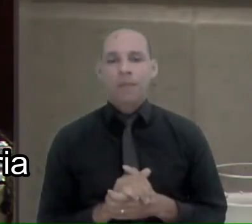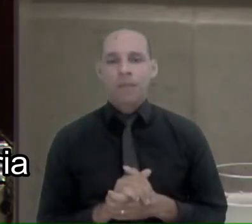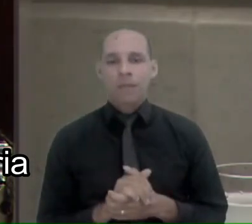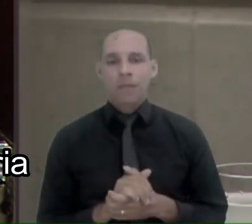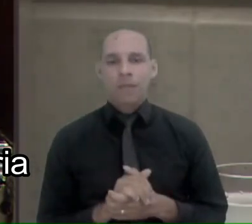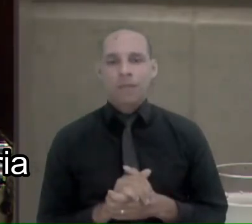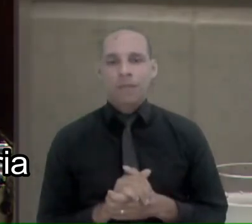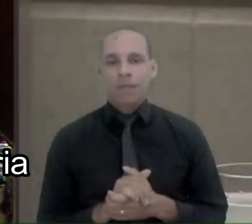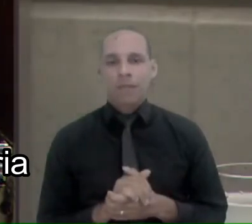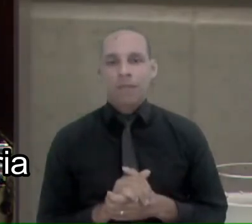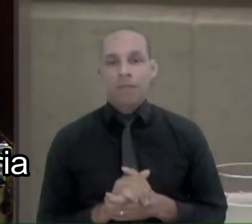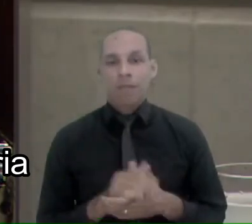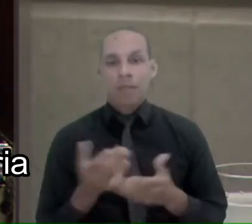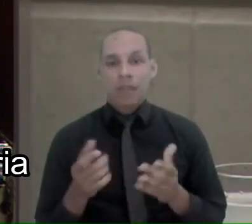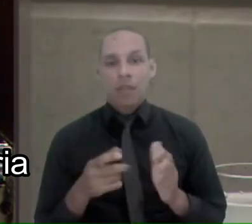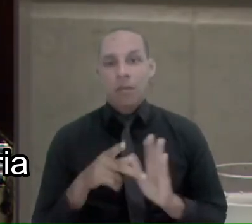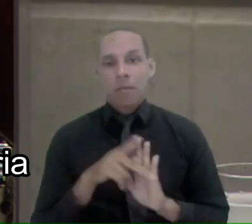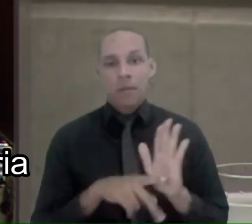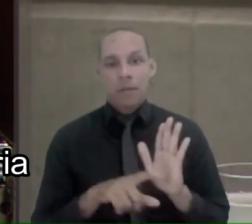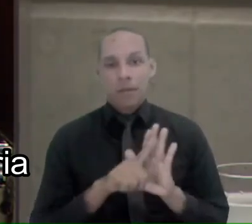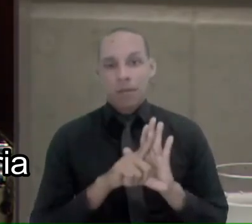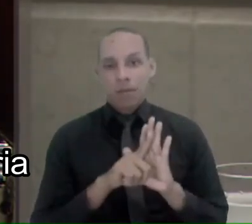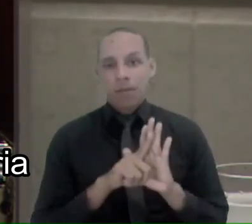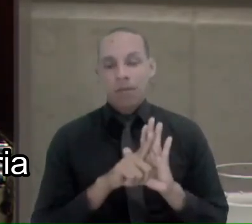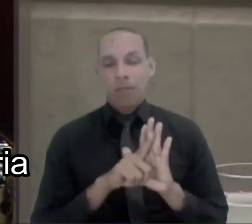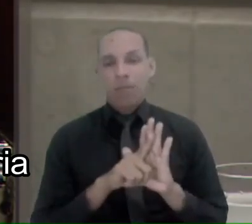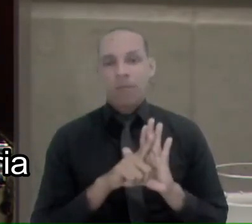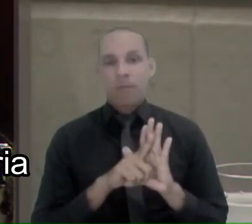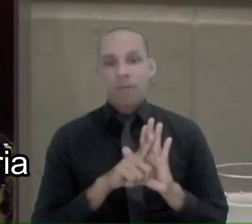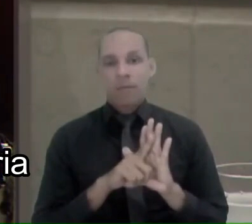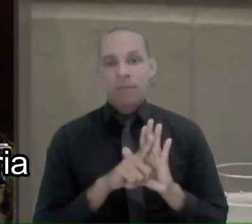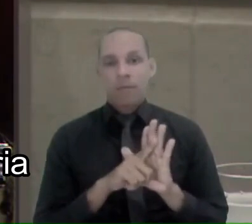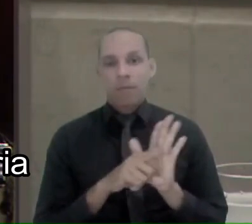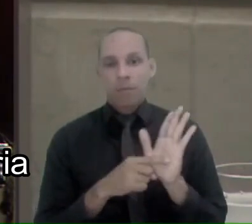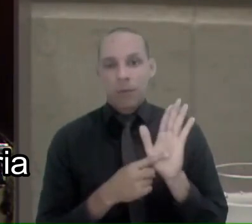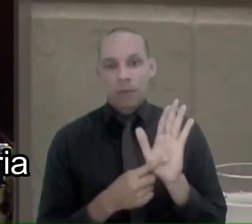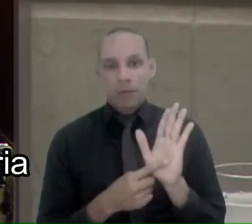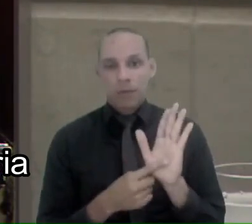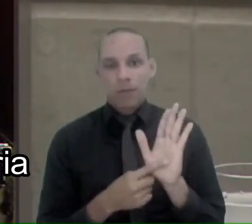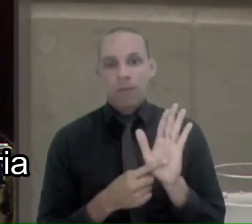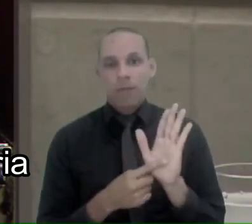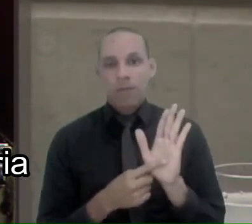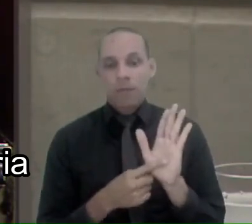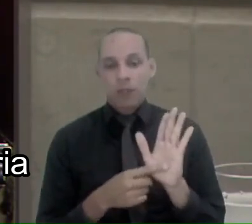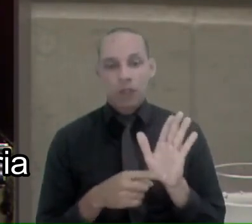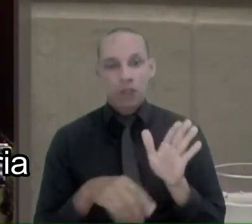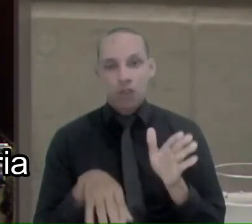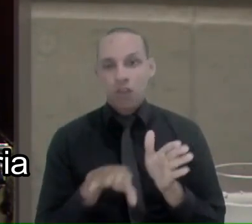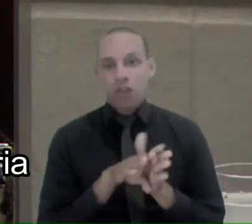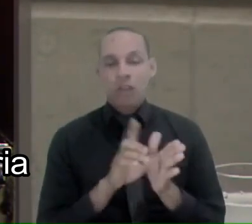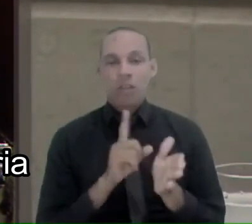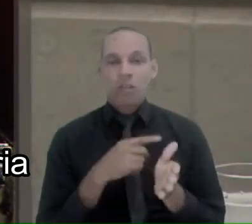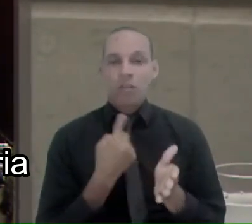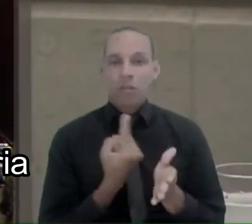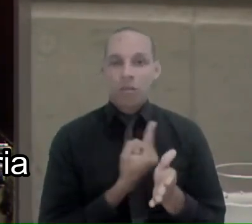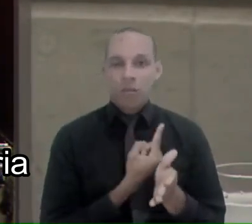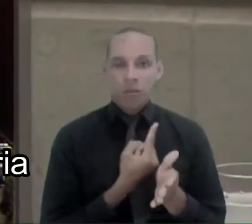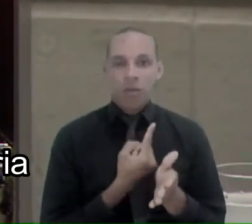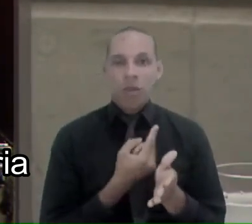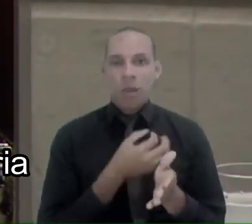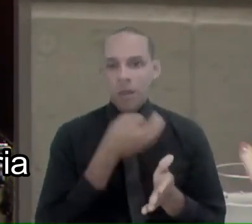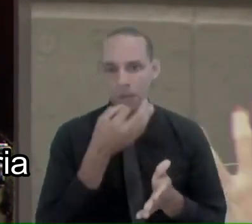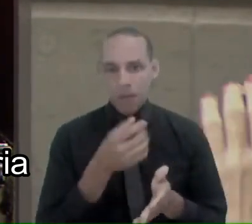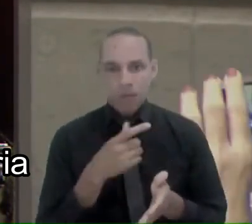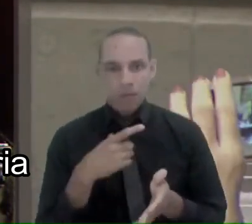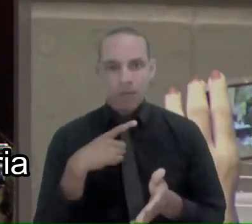Quando o projeto de lei foi apresentado, vereador, logo veio para nós, para algum tipo de parecer